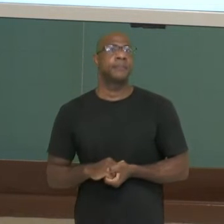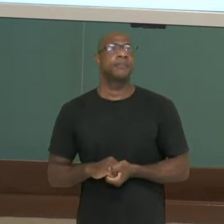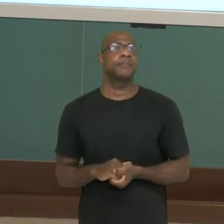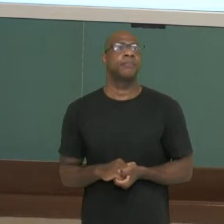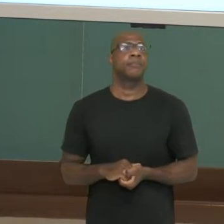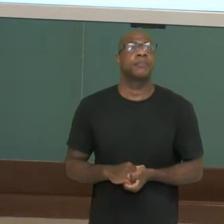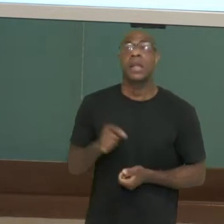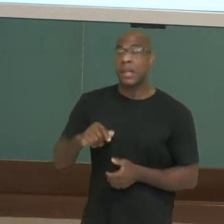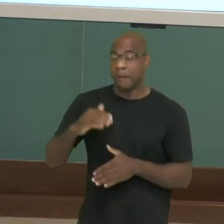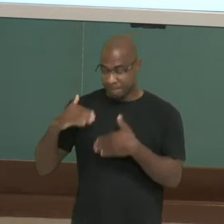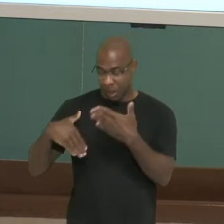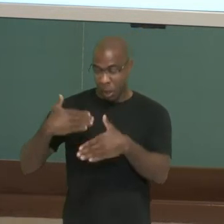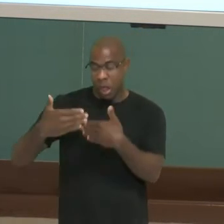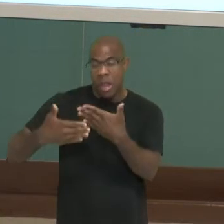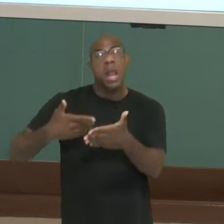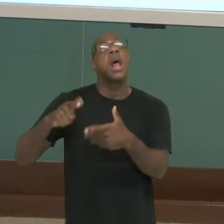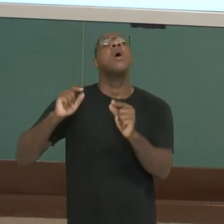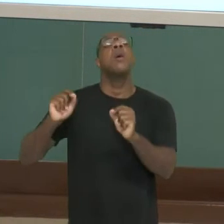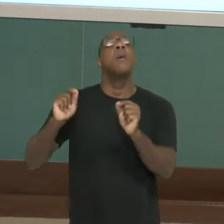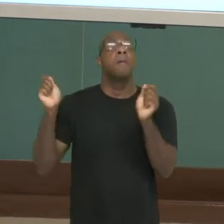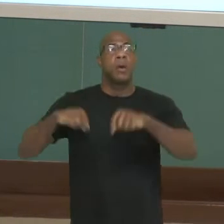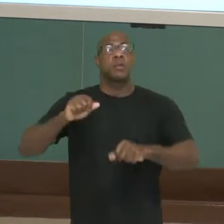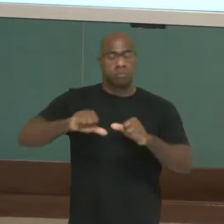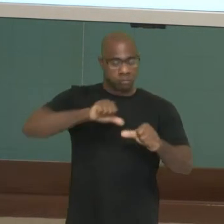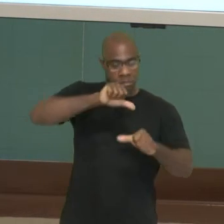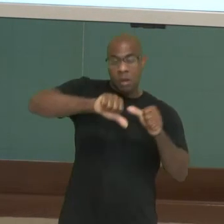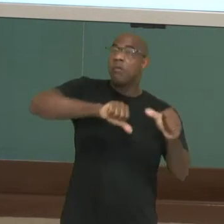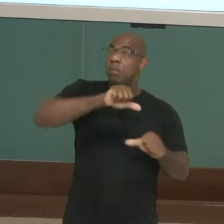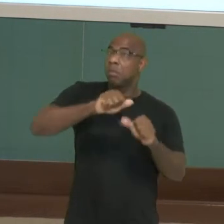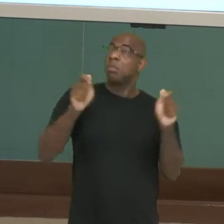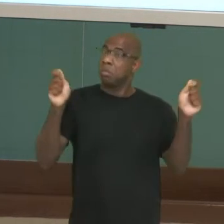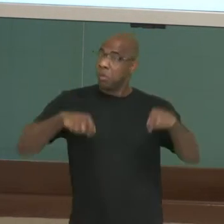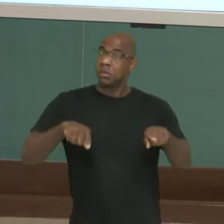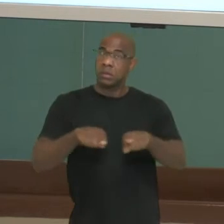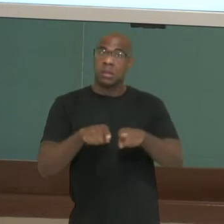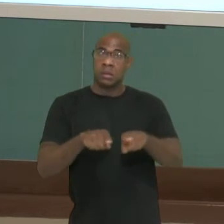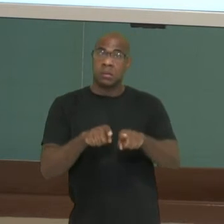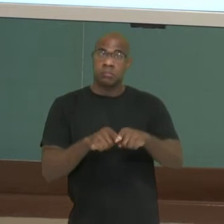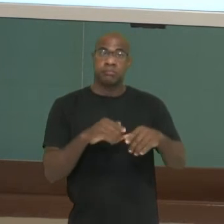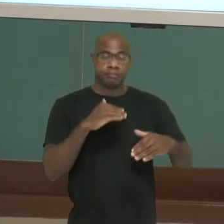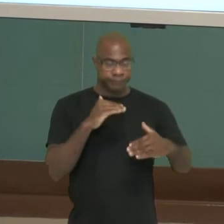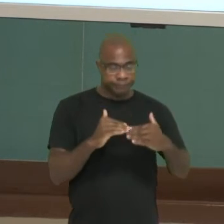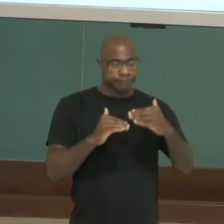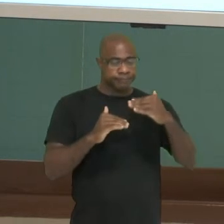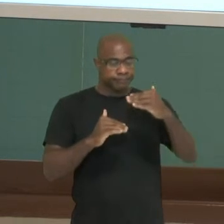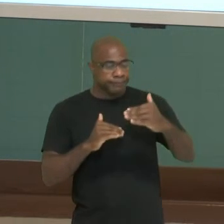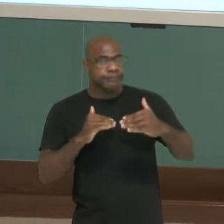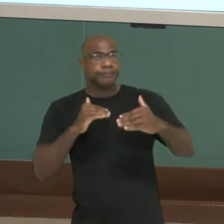Esse processo pode ser uma transformação gradual, ou